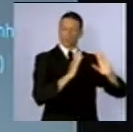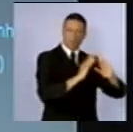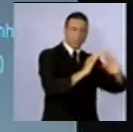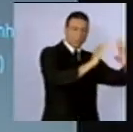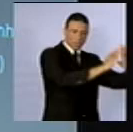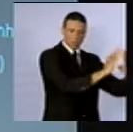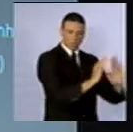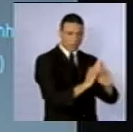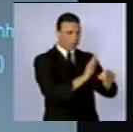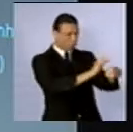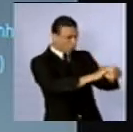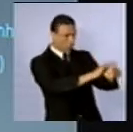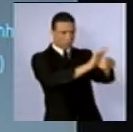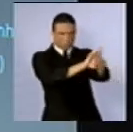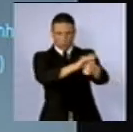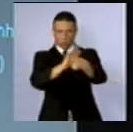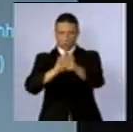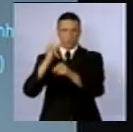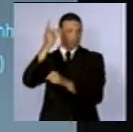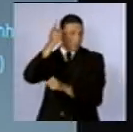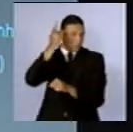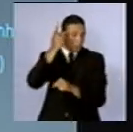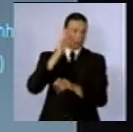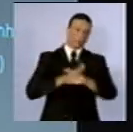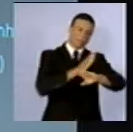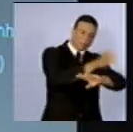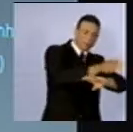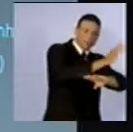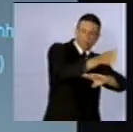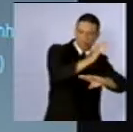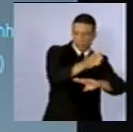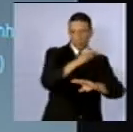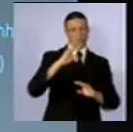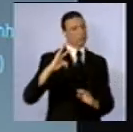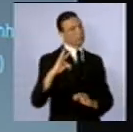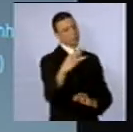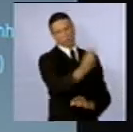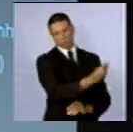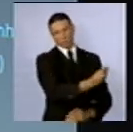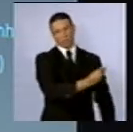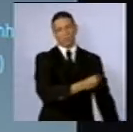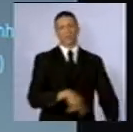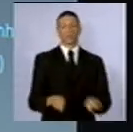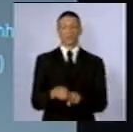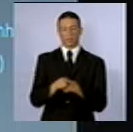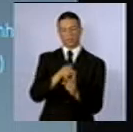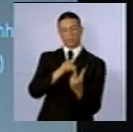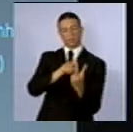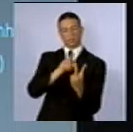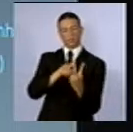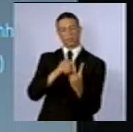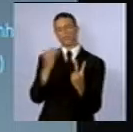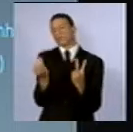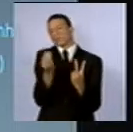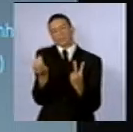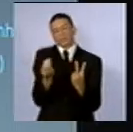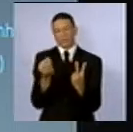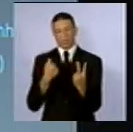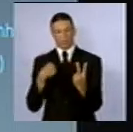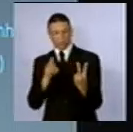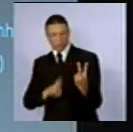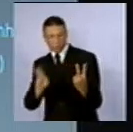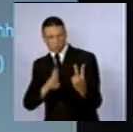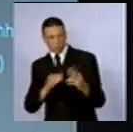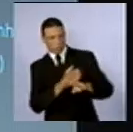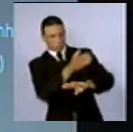casos em todos os controles no Estado de São Paulo né e a segunda abordagem que nós utilizamos para